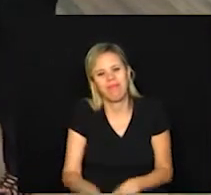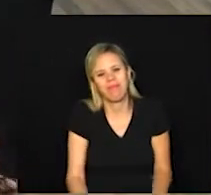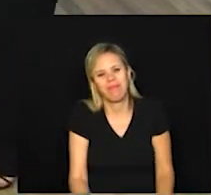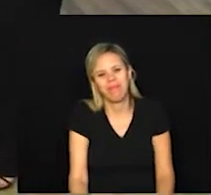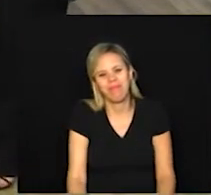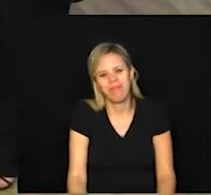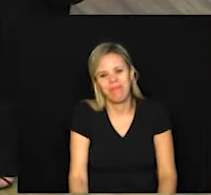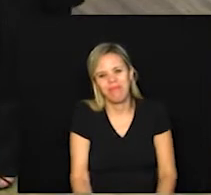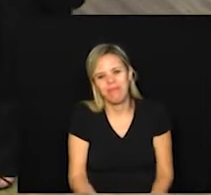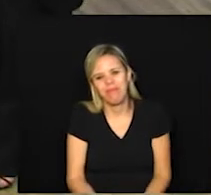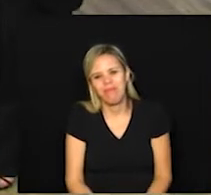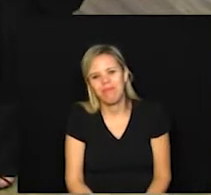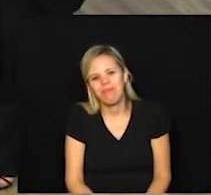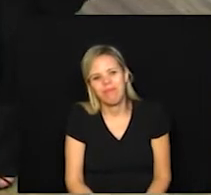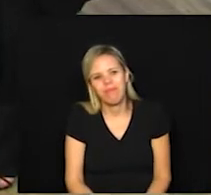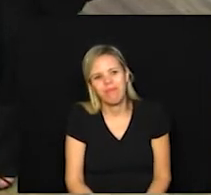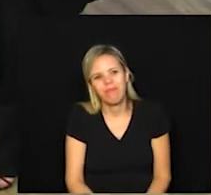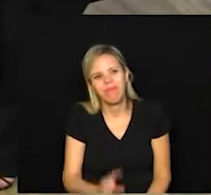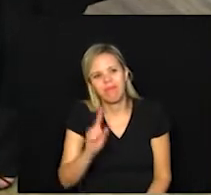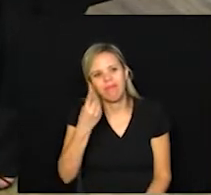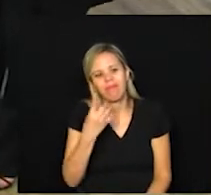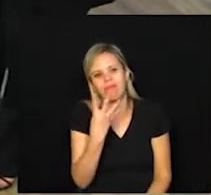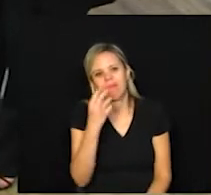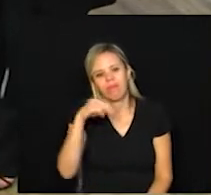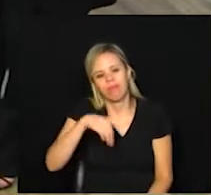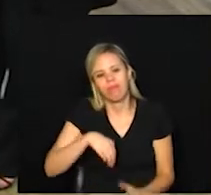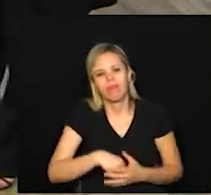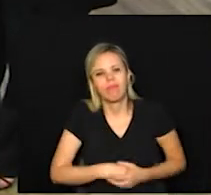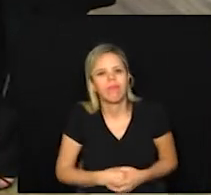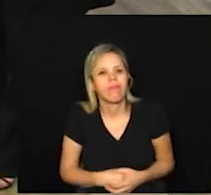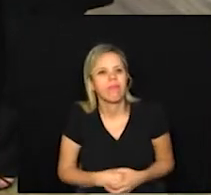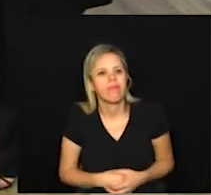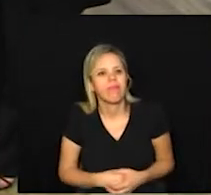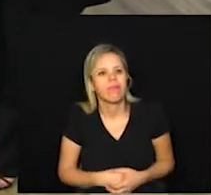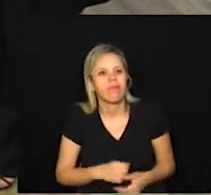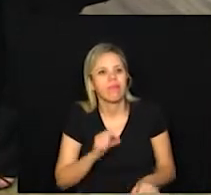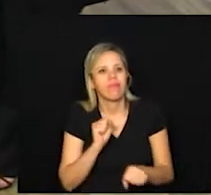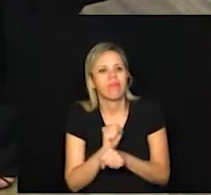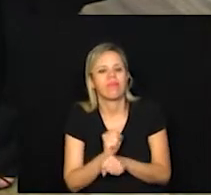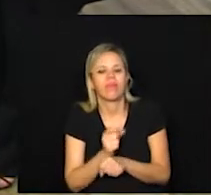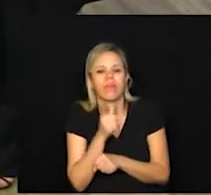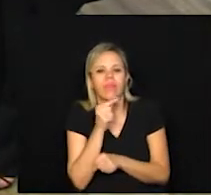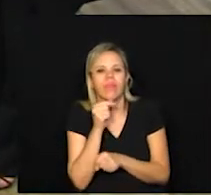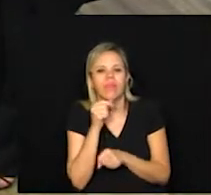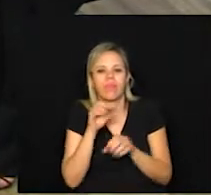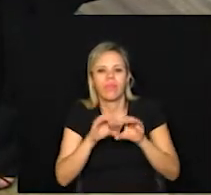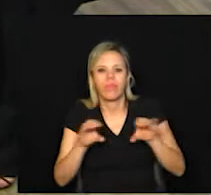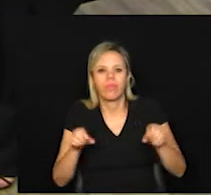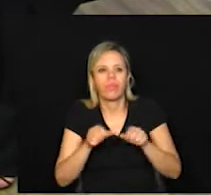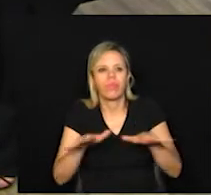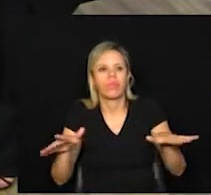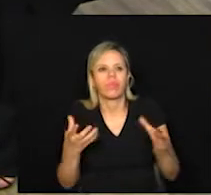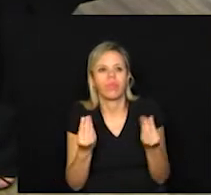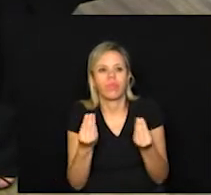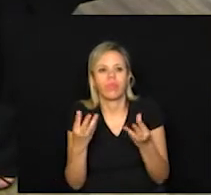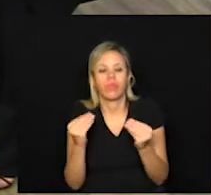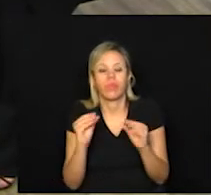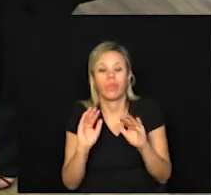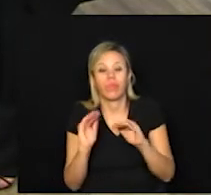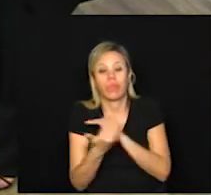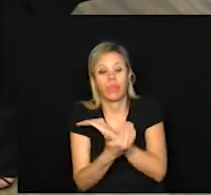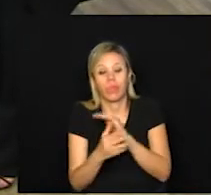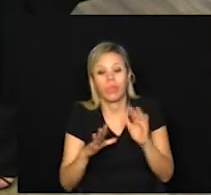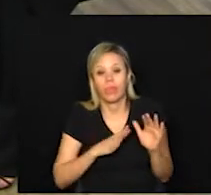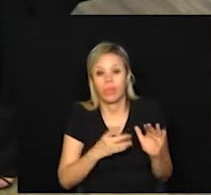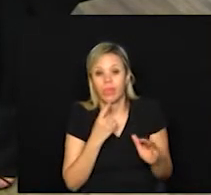ele, sem sombra de dúvidas. 1h04. Interrupção no fornecimento de água em muitos bairros da cidade